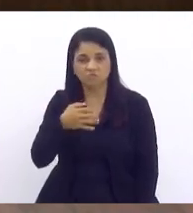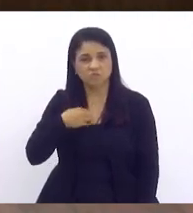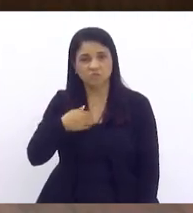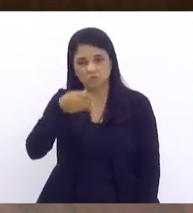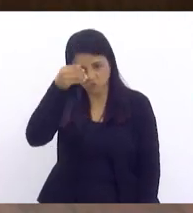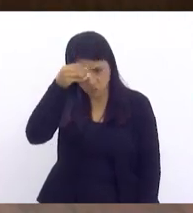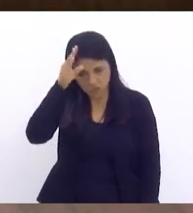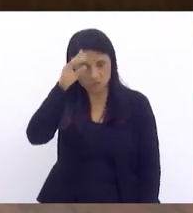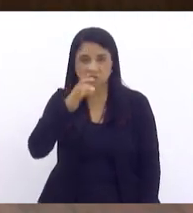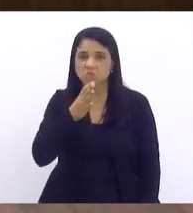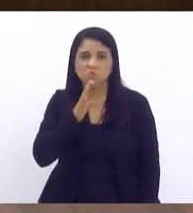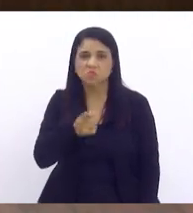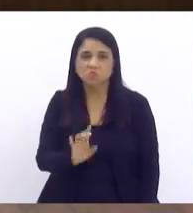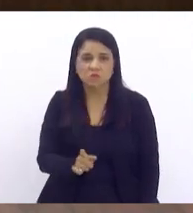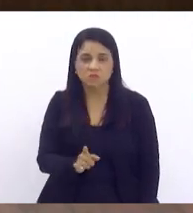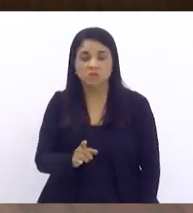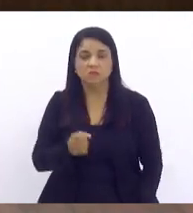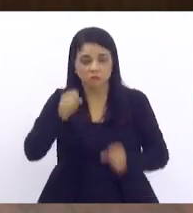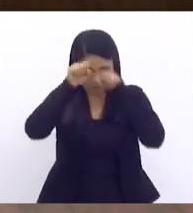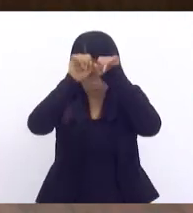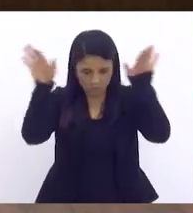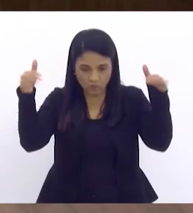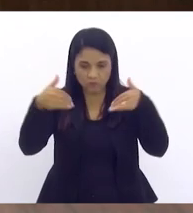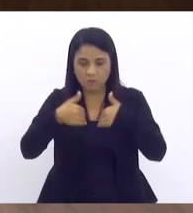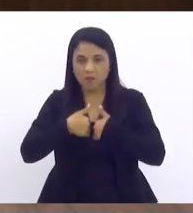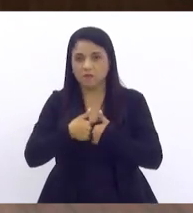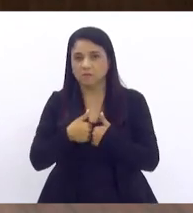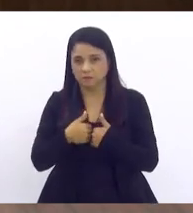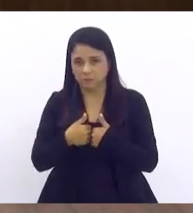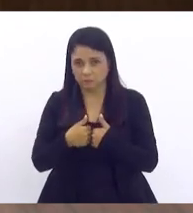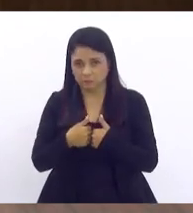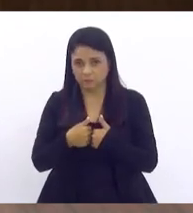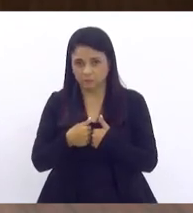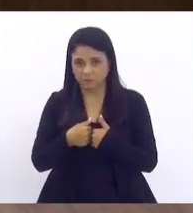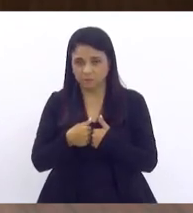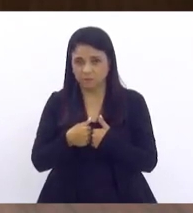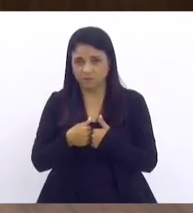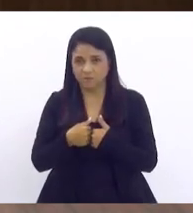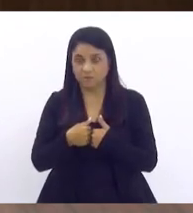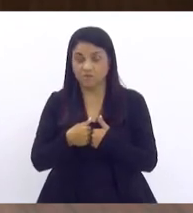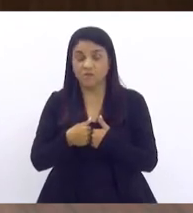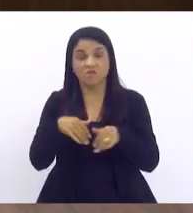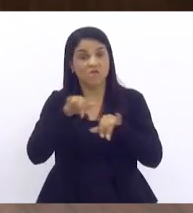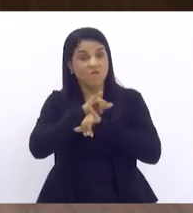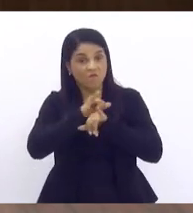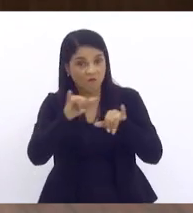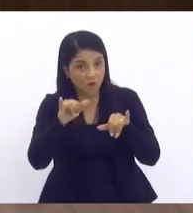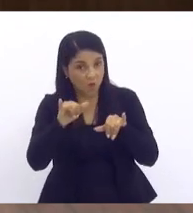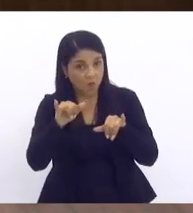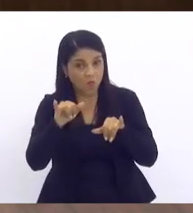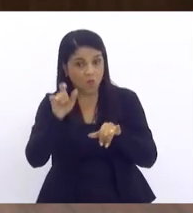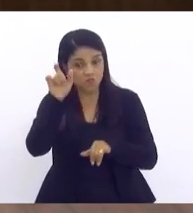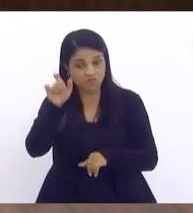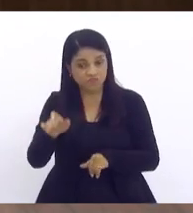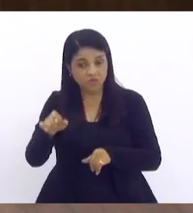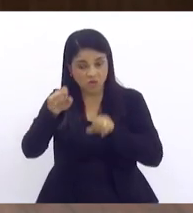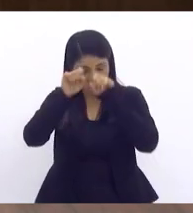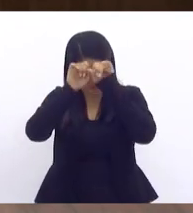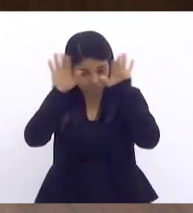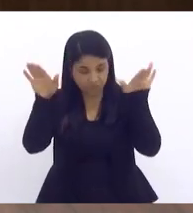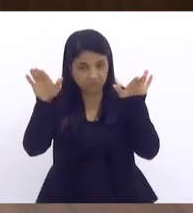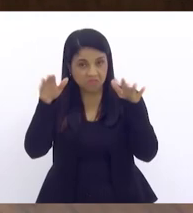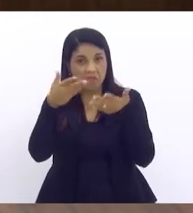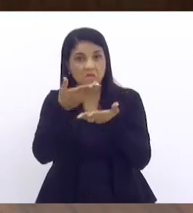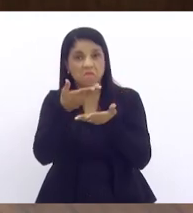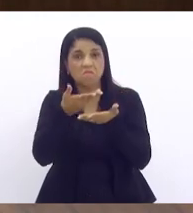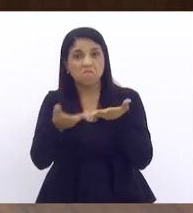o transtorno do espectro autista e disse que ele perdeu a condição de autismo na